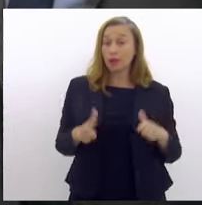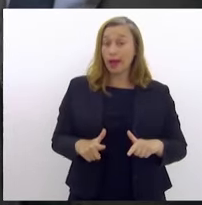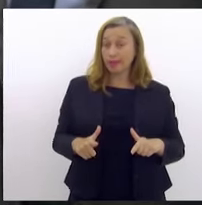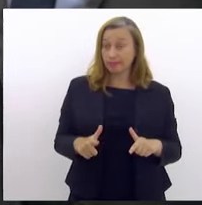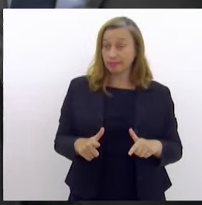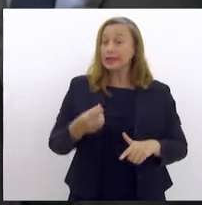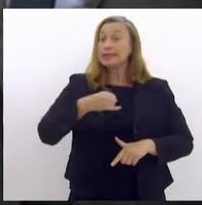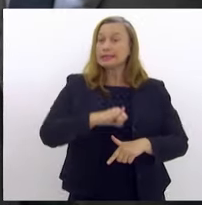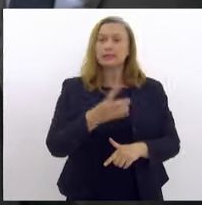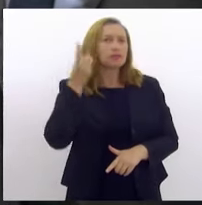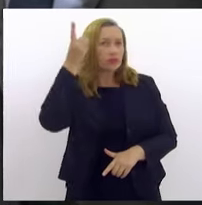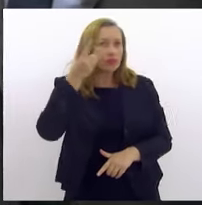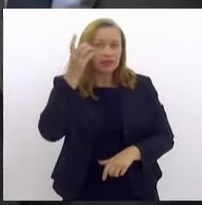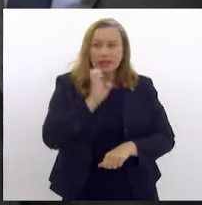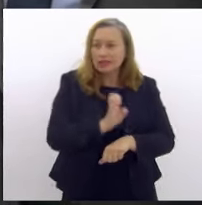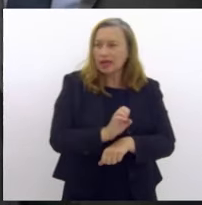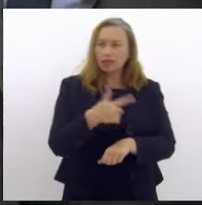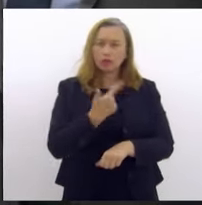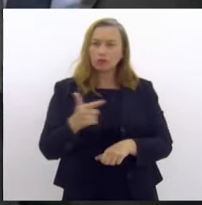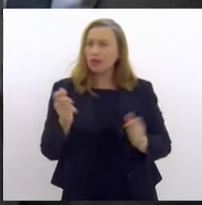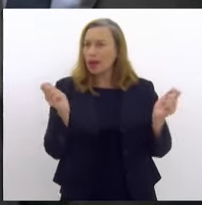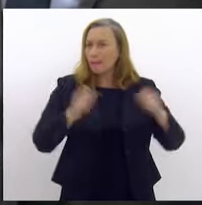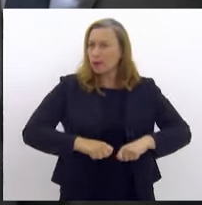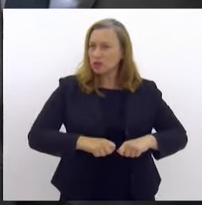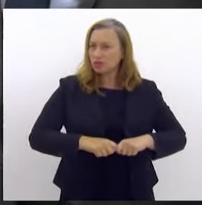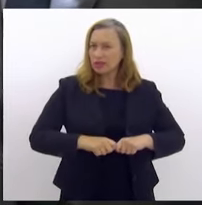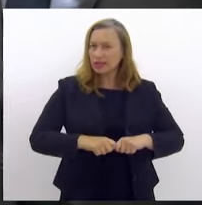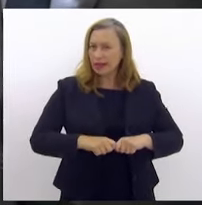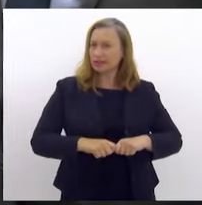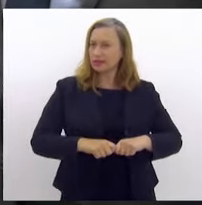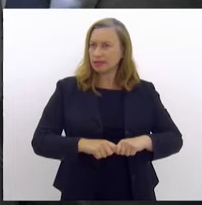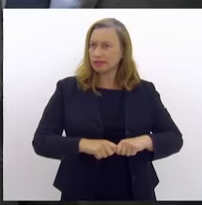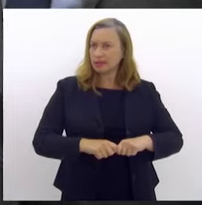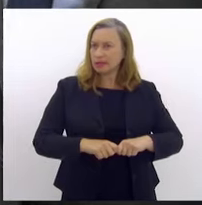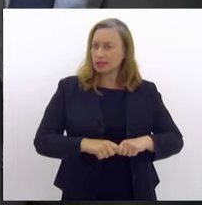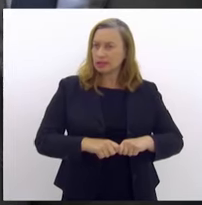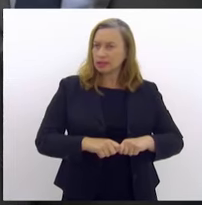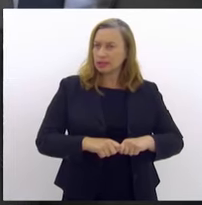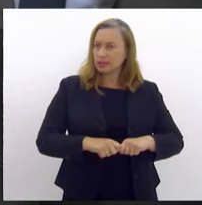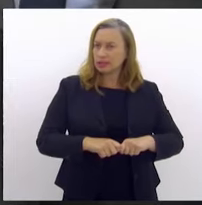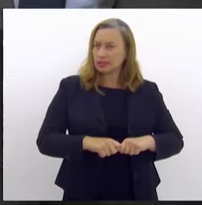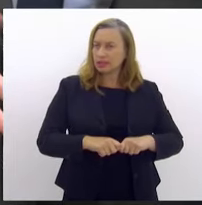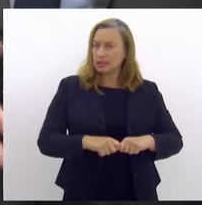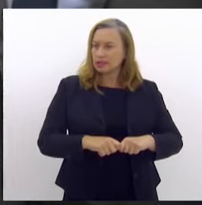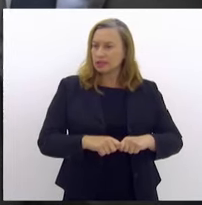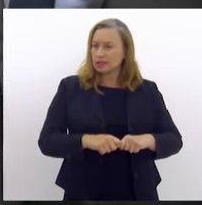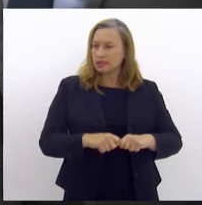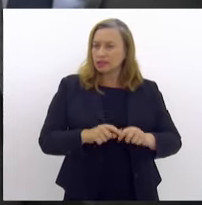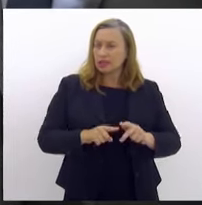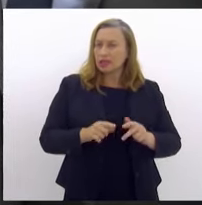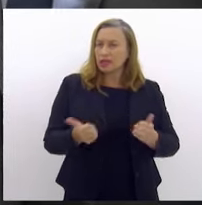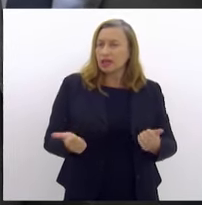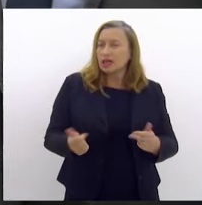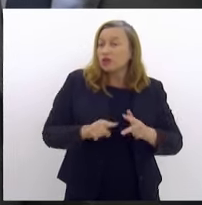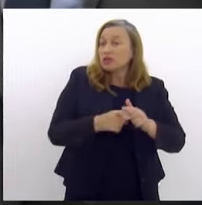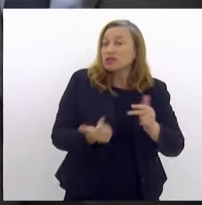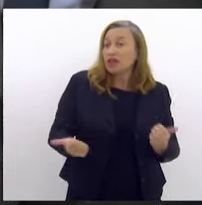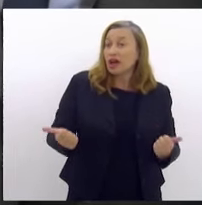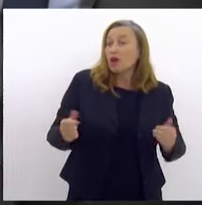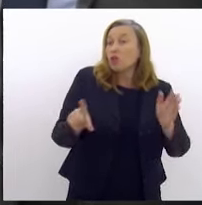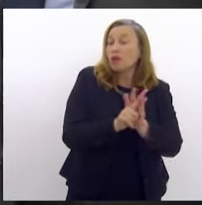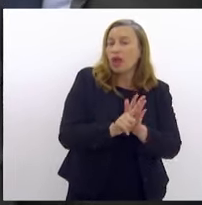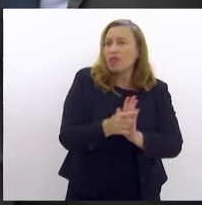deputado estadual não tem a possibilidade de revocar uma lei, não faz sentido haver poder